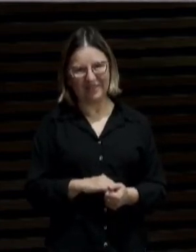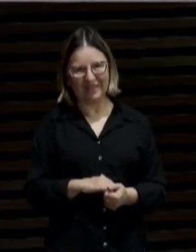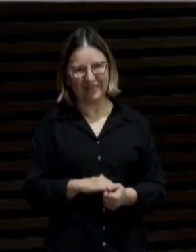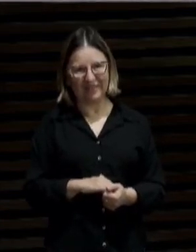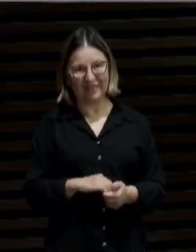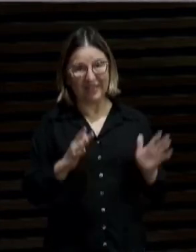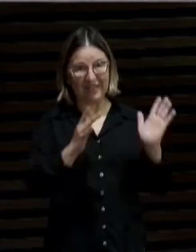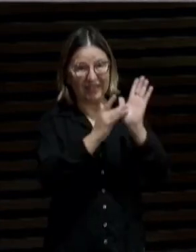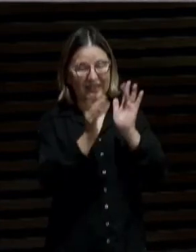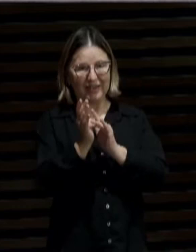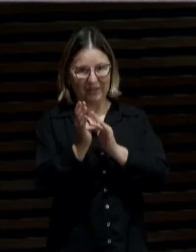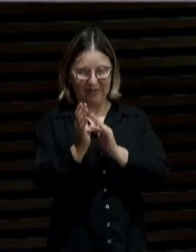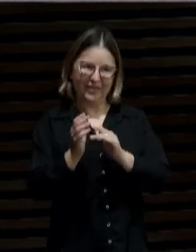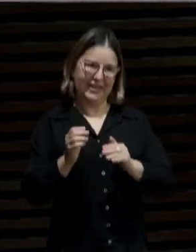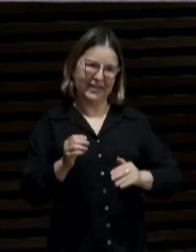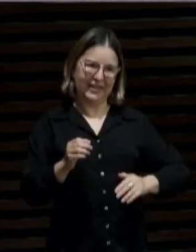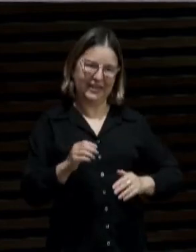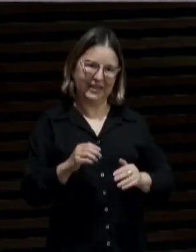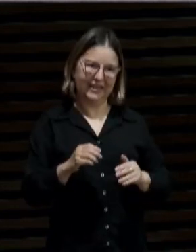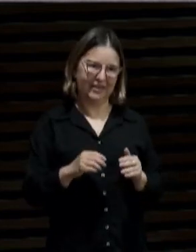Jesus mostra o extrato para Deus. Basta.